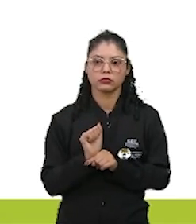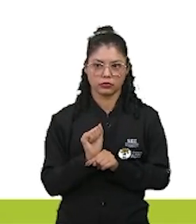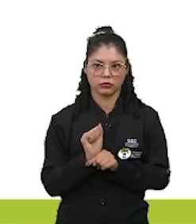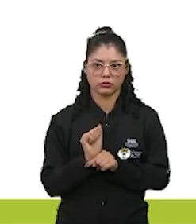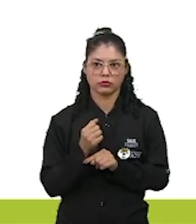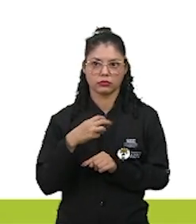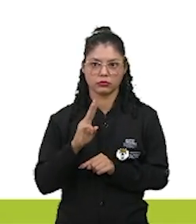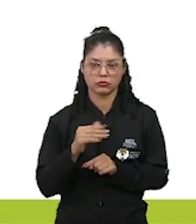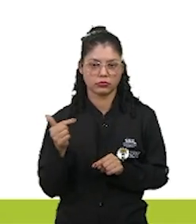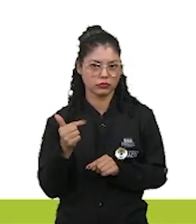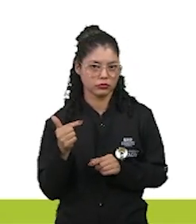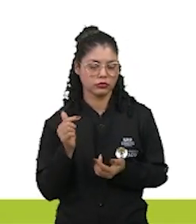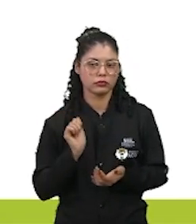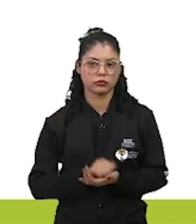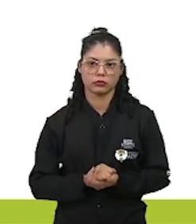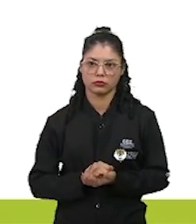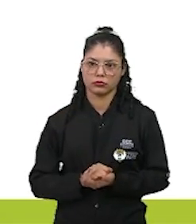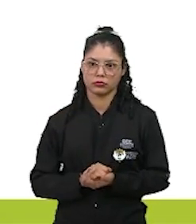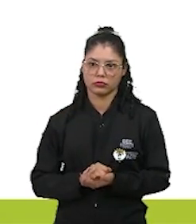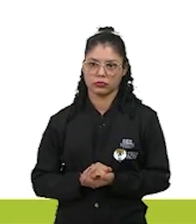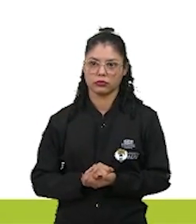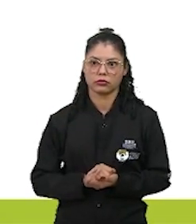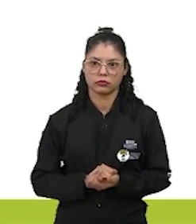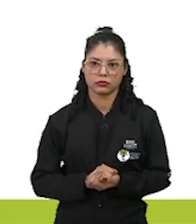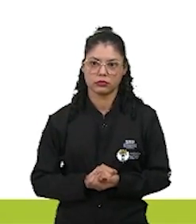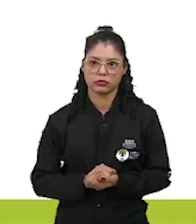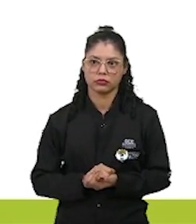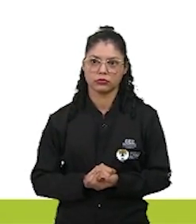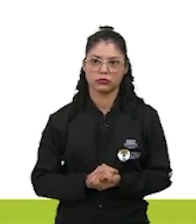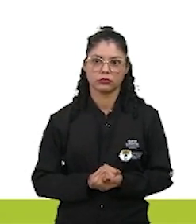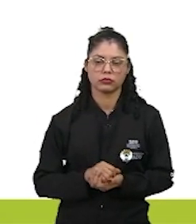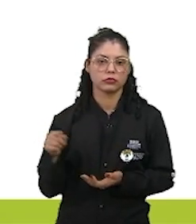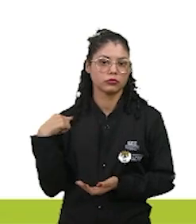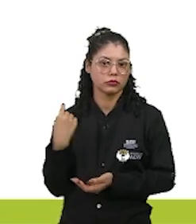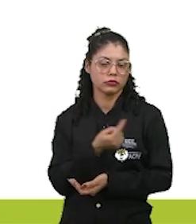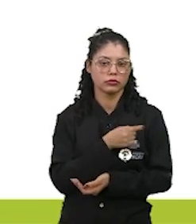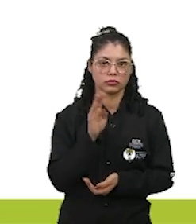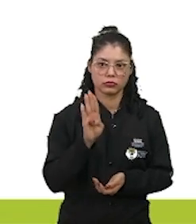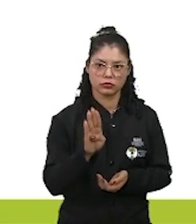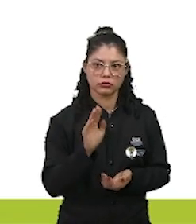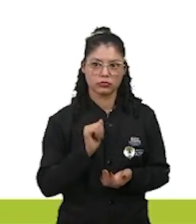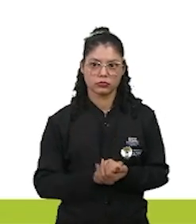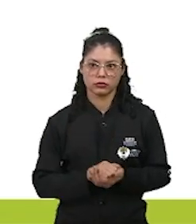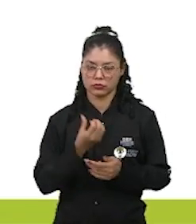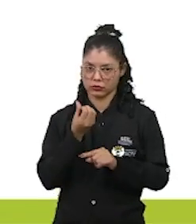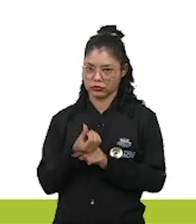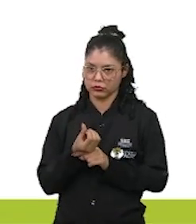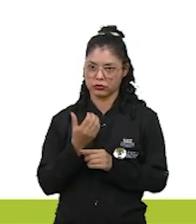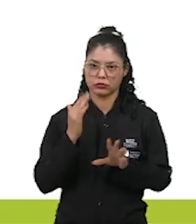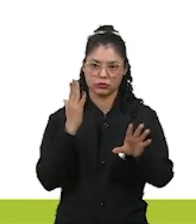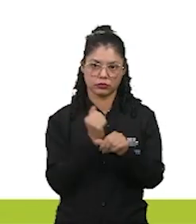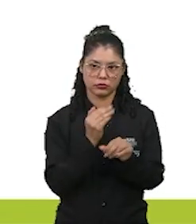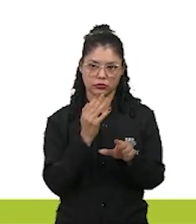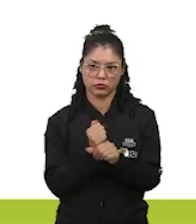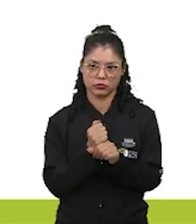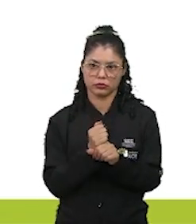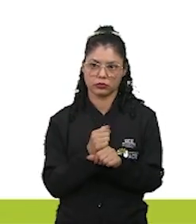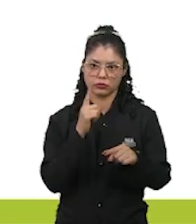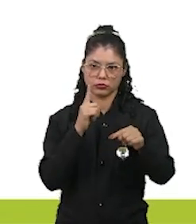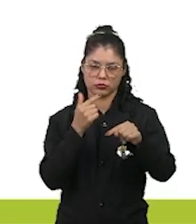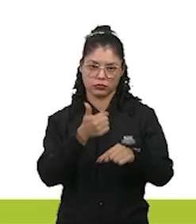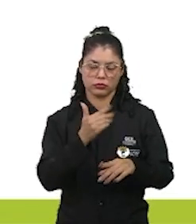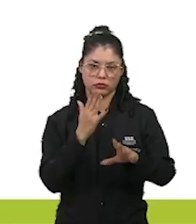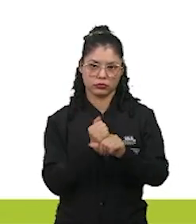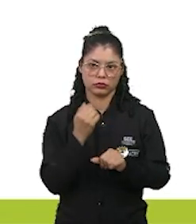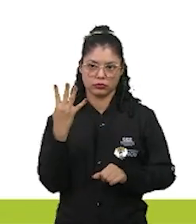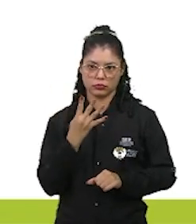A. X de A é 2, tá bom? Quem é o nosso X de B? Ó? X de B é 6, ou seja, eu vou somar 2 mais